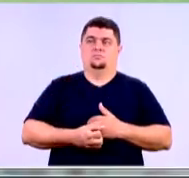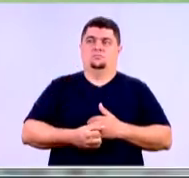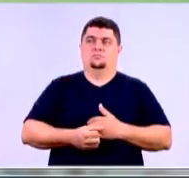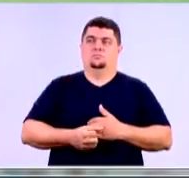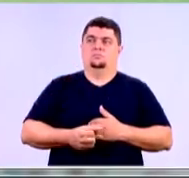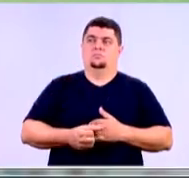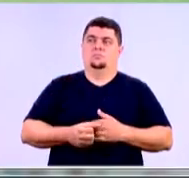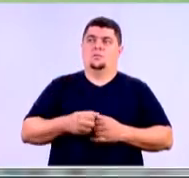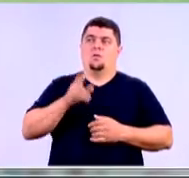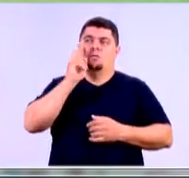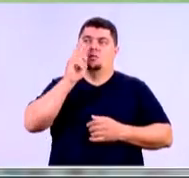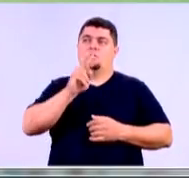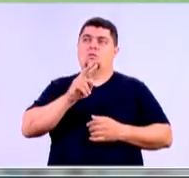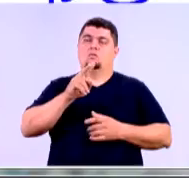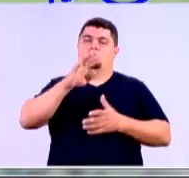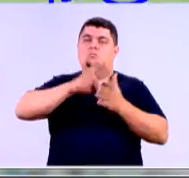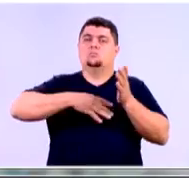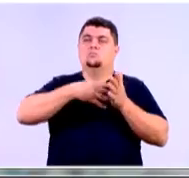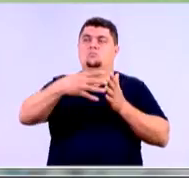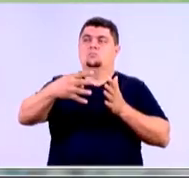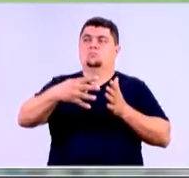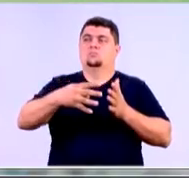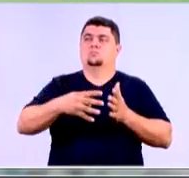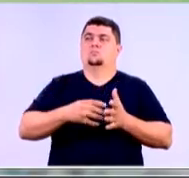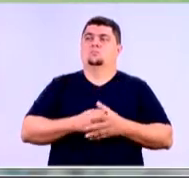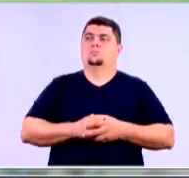nossa tabela?